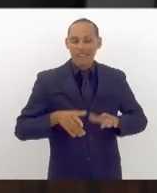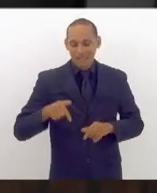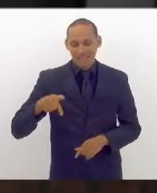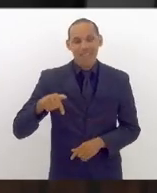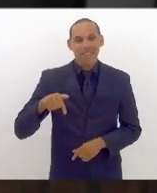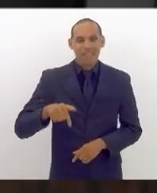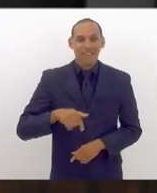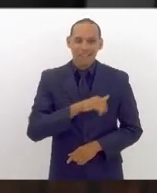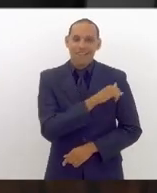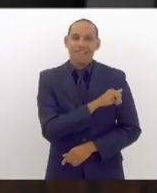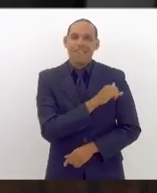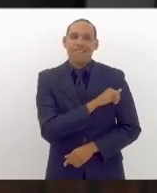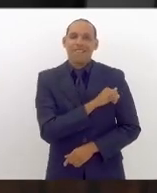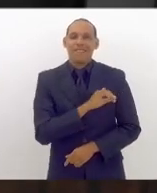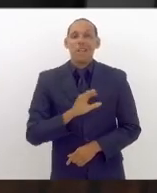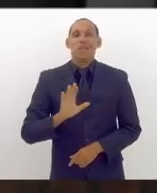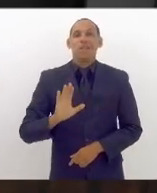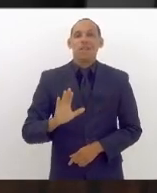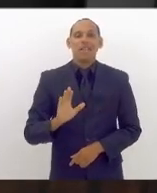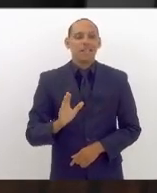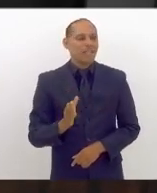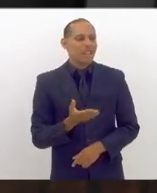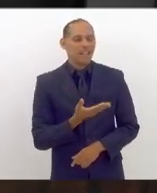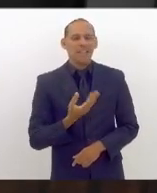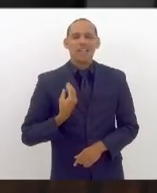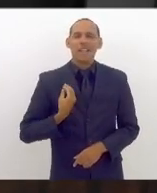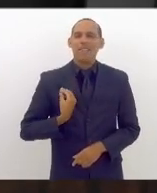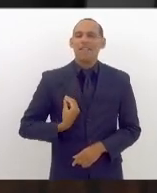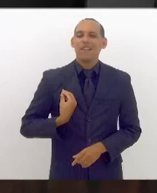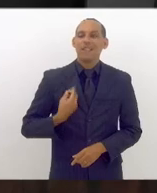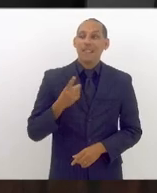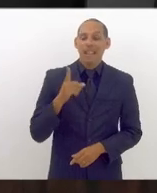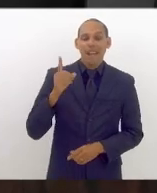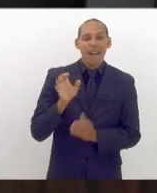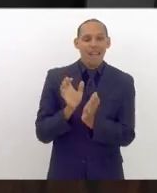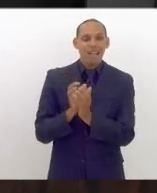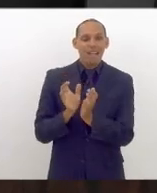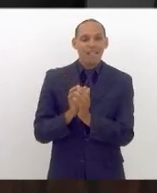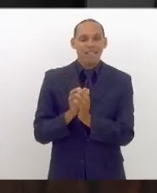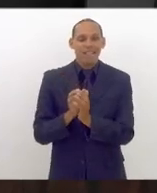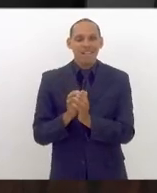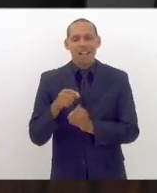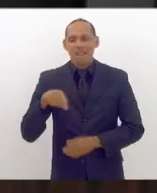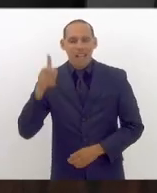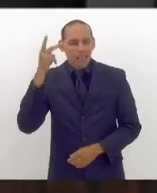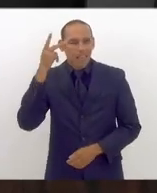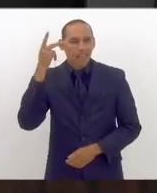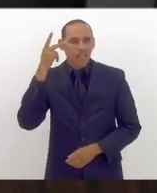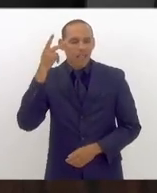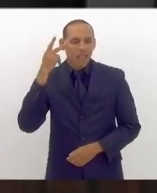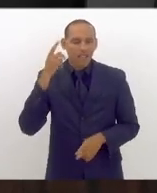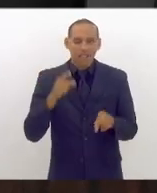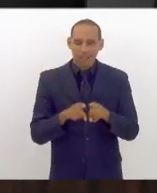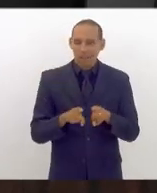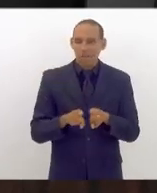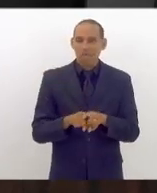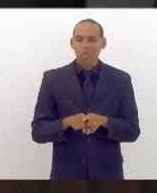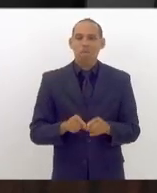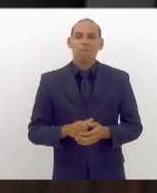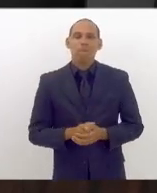Janeiro Mas passou grande parte da sua vida em Recife foi a São Paulo como publicitário